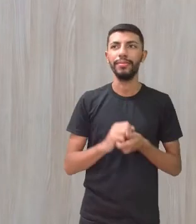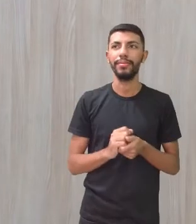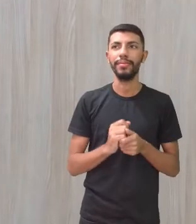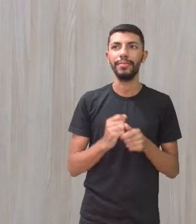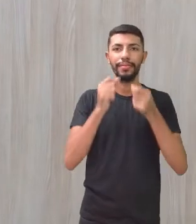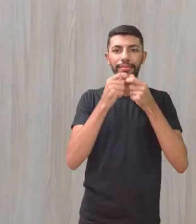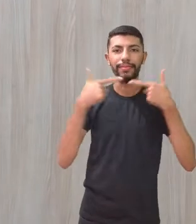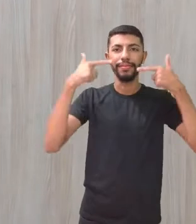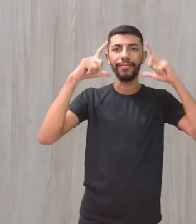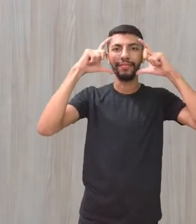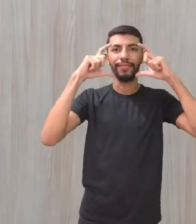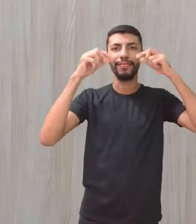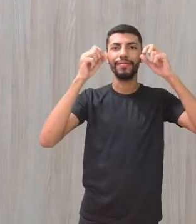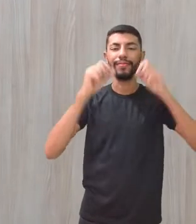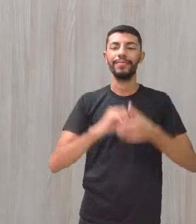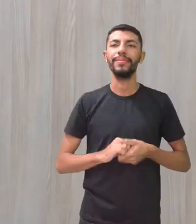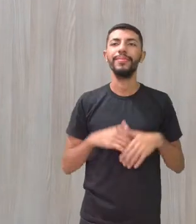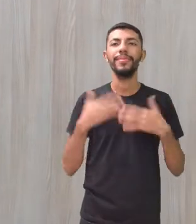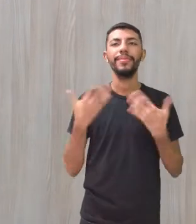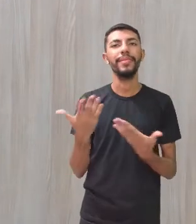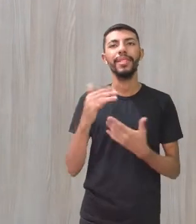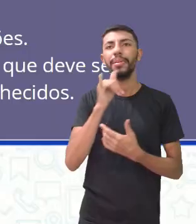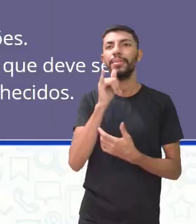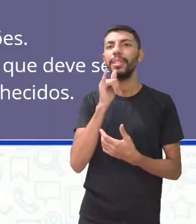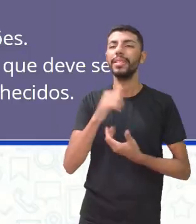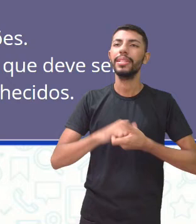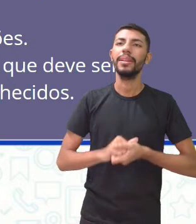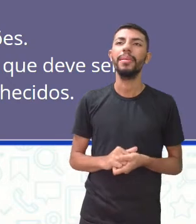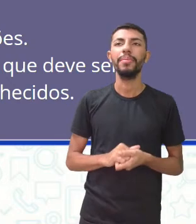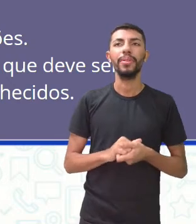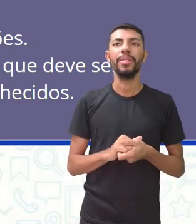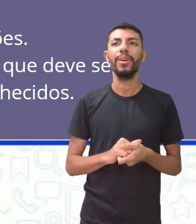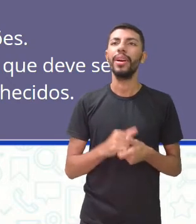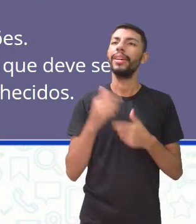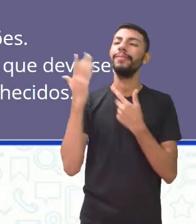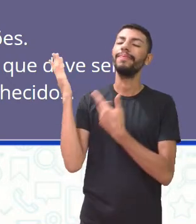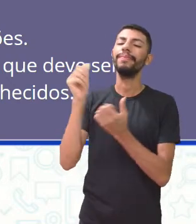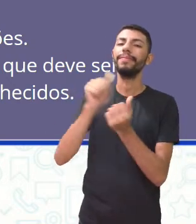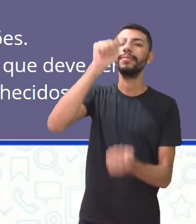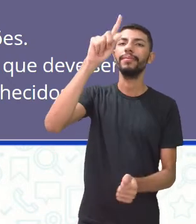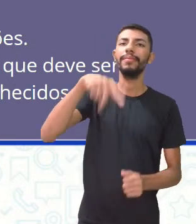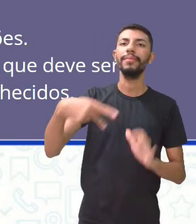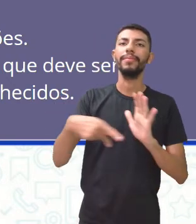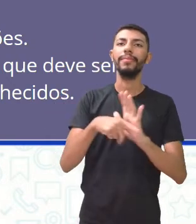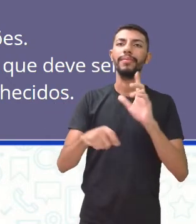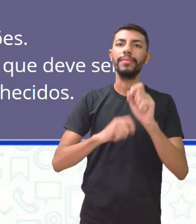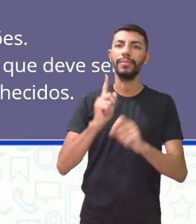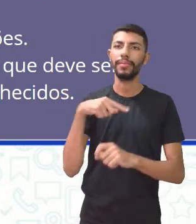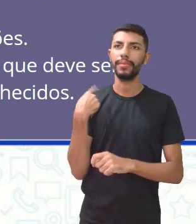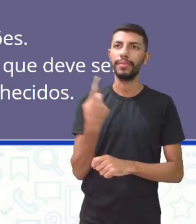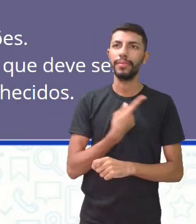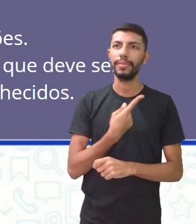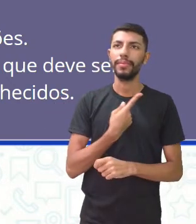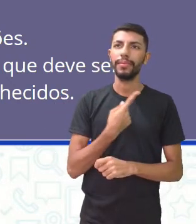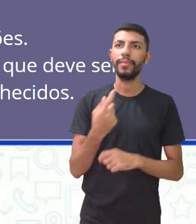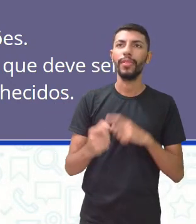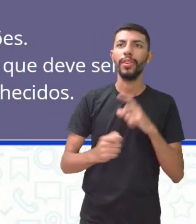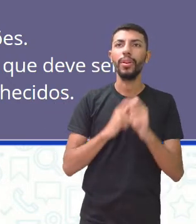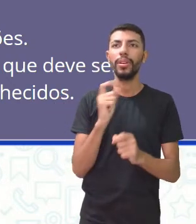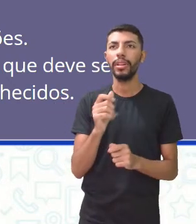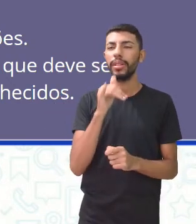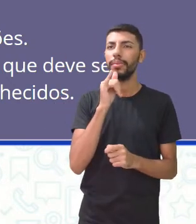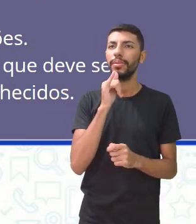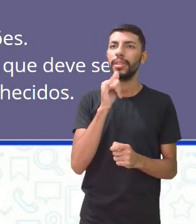digital. Então, esse cartaz aqui, ele surge para conscientizar de que é necessário que evitemos toques no período da pandemia. A